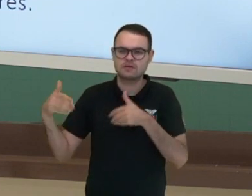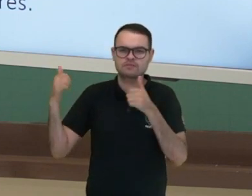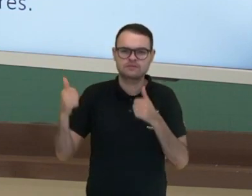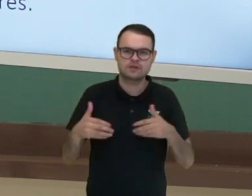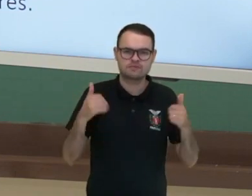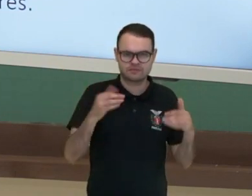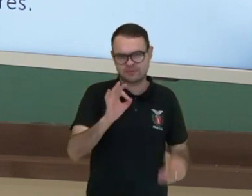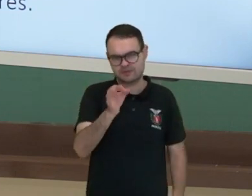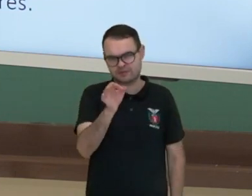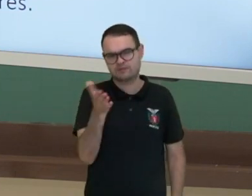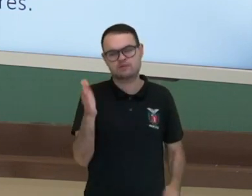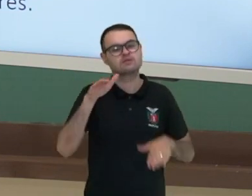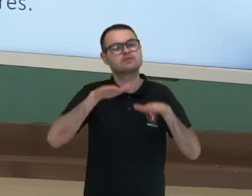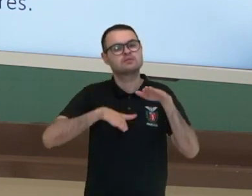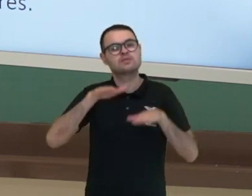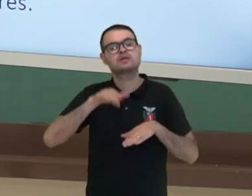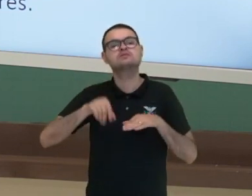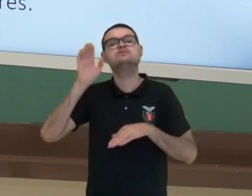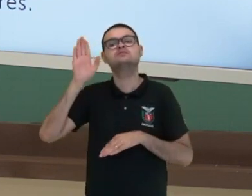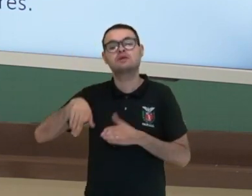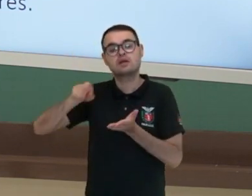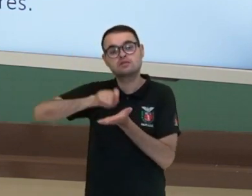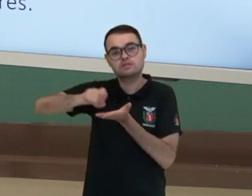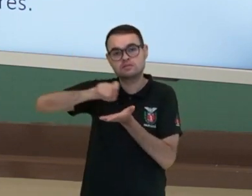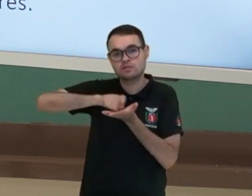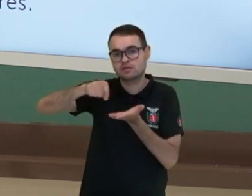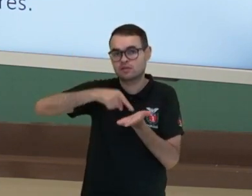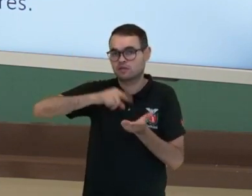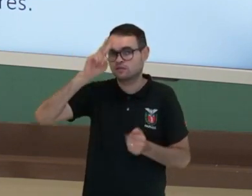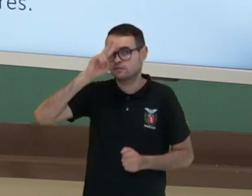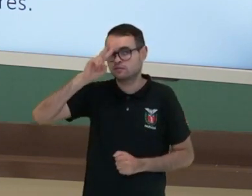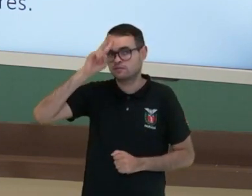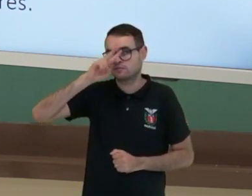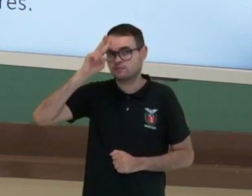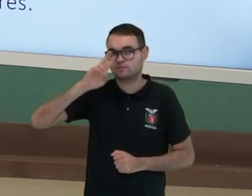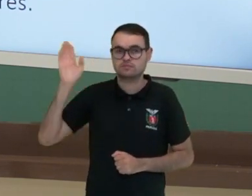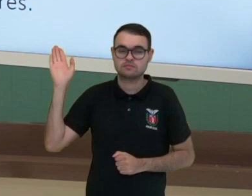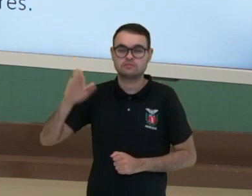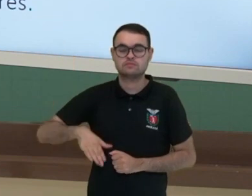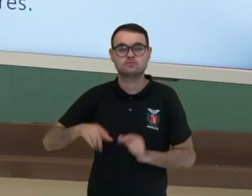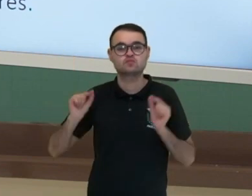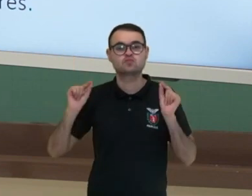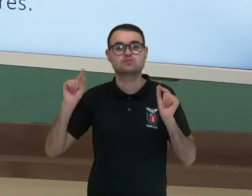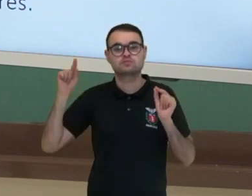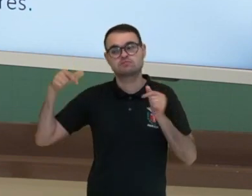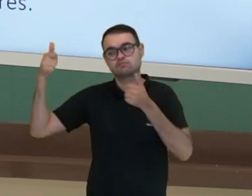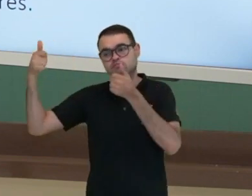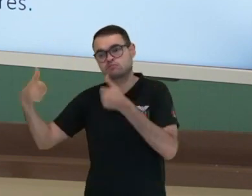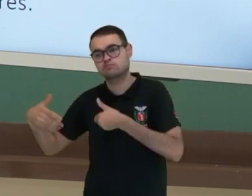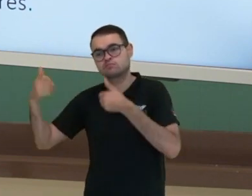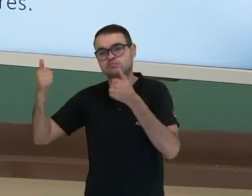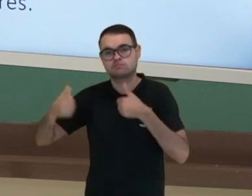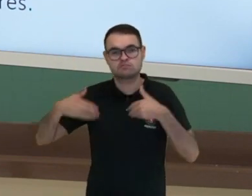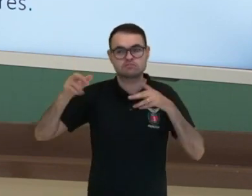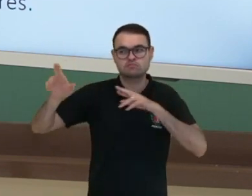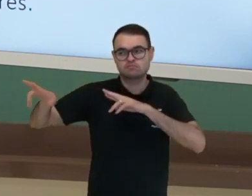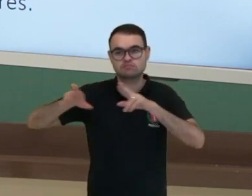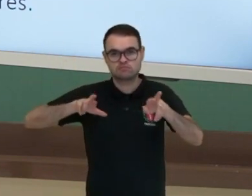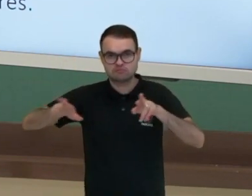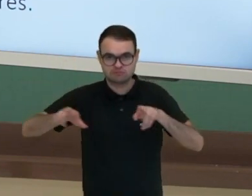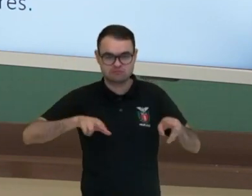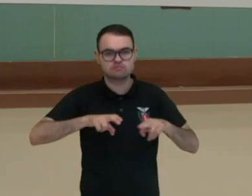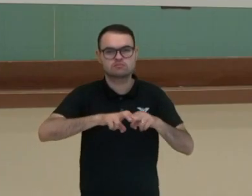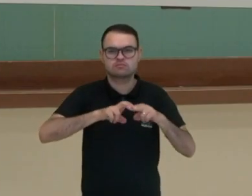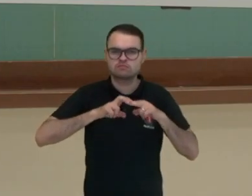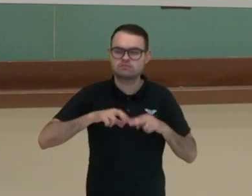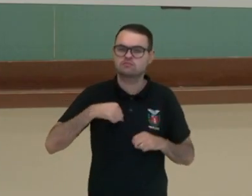explicações, né? Dependendo de quem está escrevendo essa história, traz, né, algumas explicações diferentes. Por isso